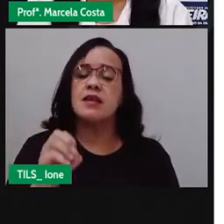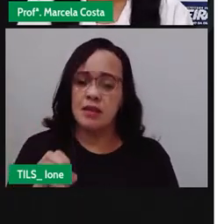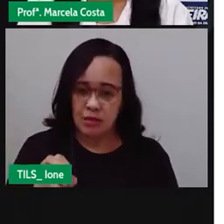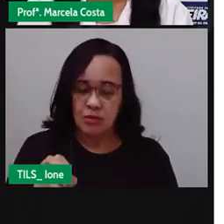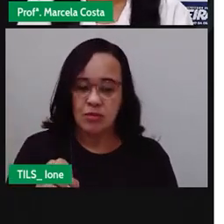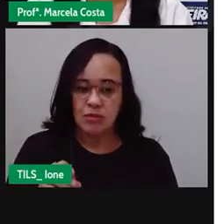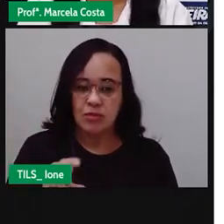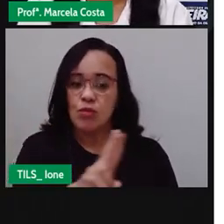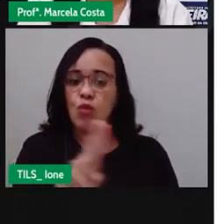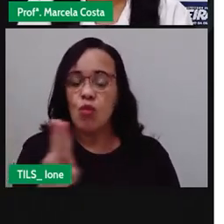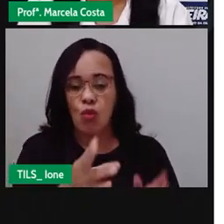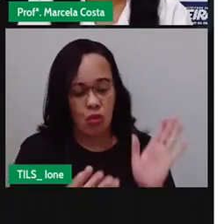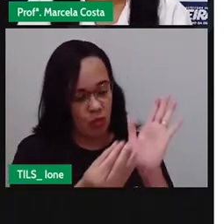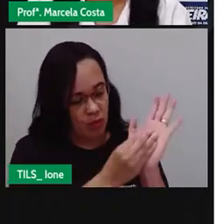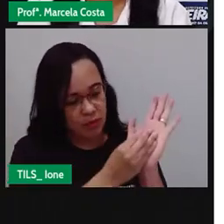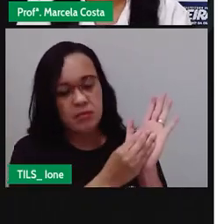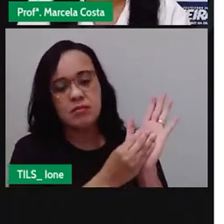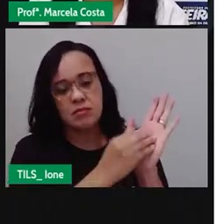vaqueiro.